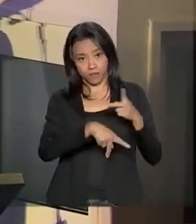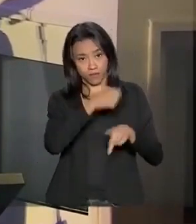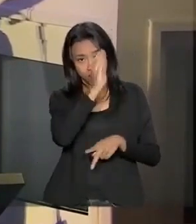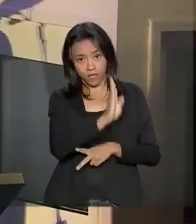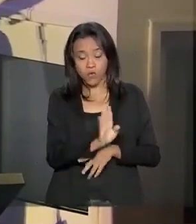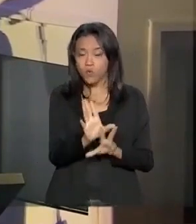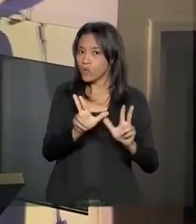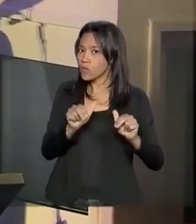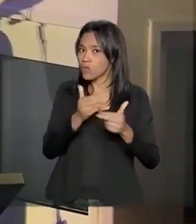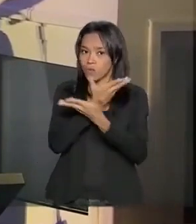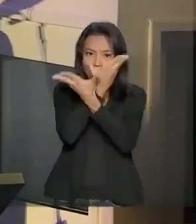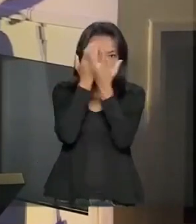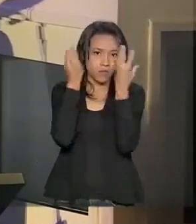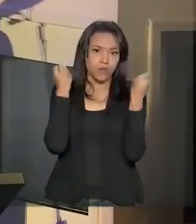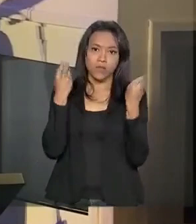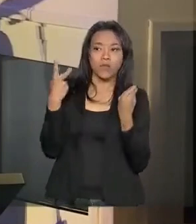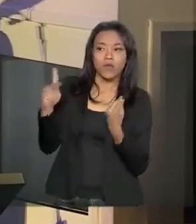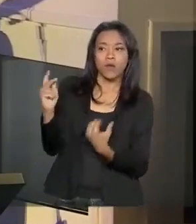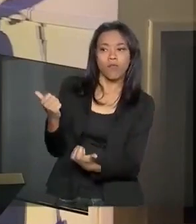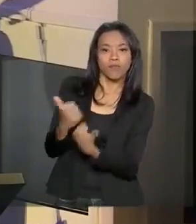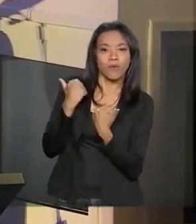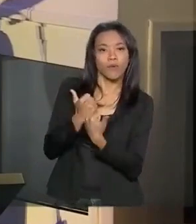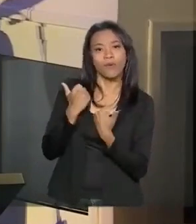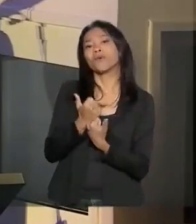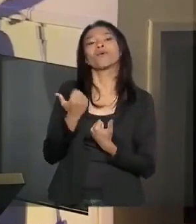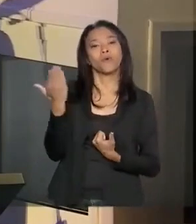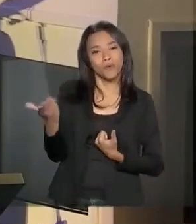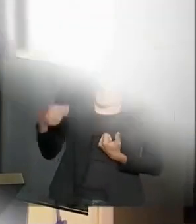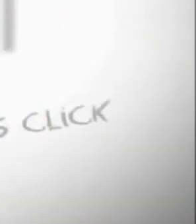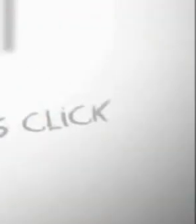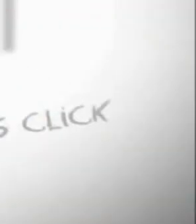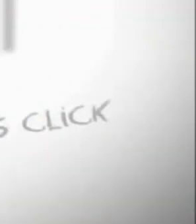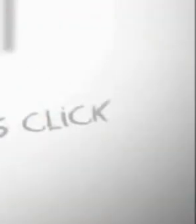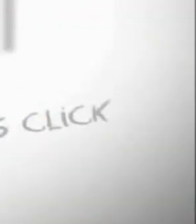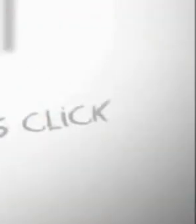nunca esqueceremos o apoio humanitário por parte de todos vocês.